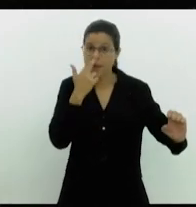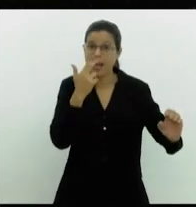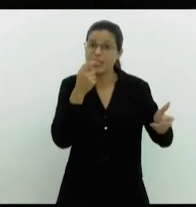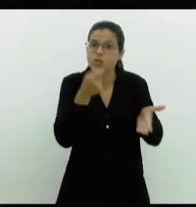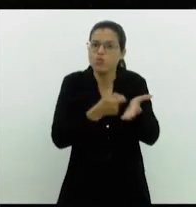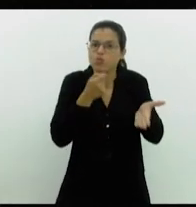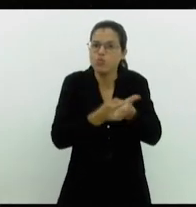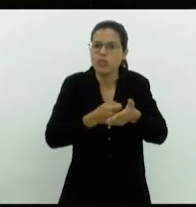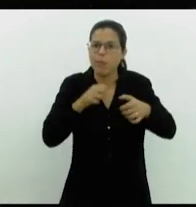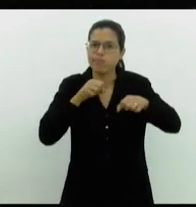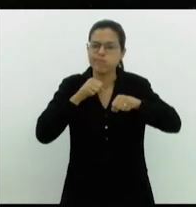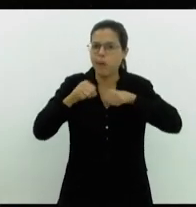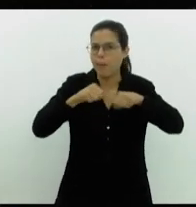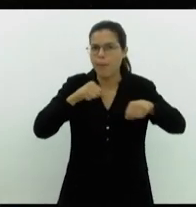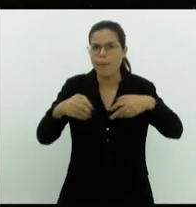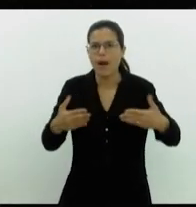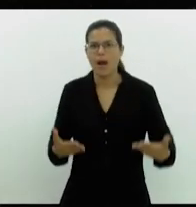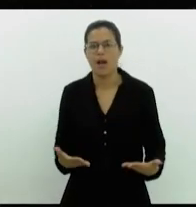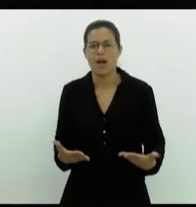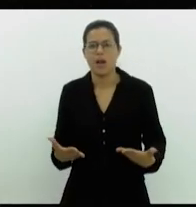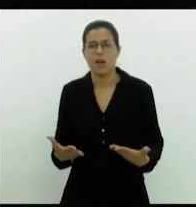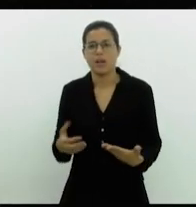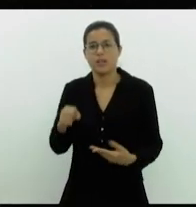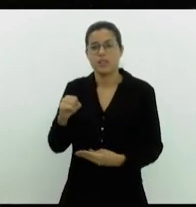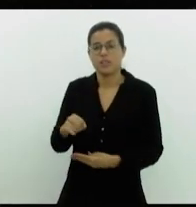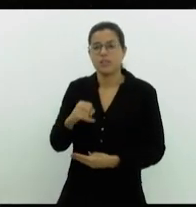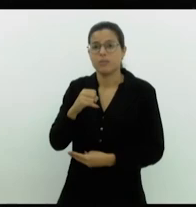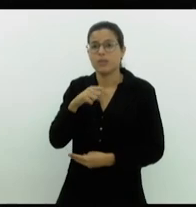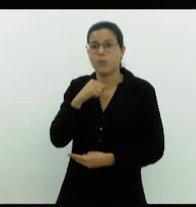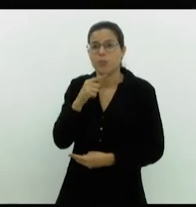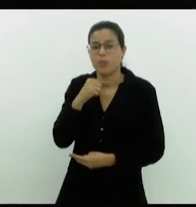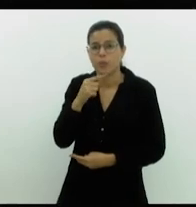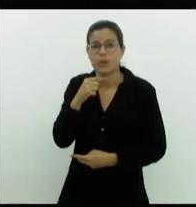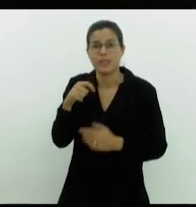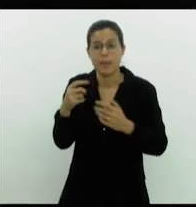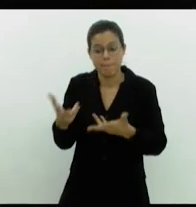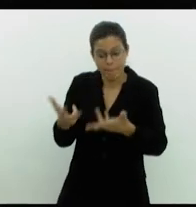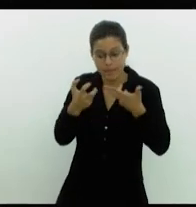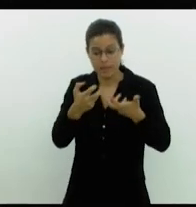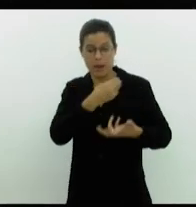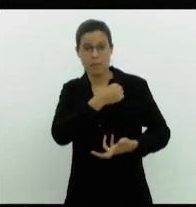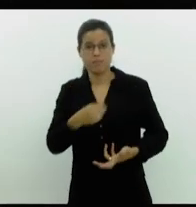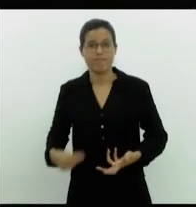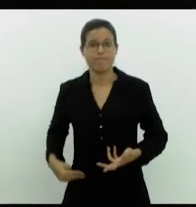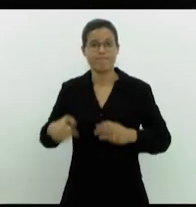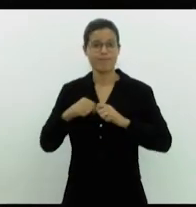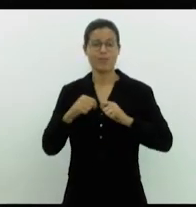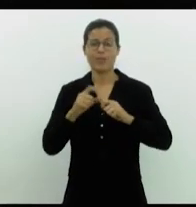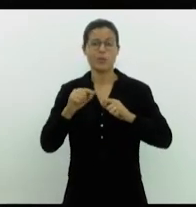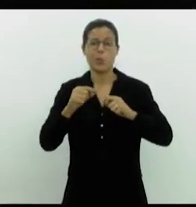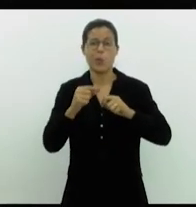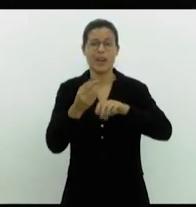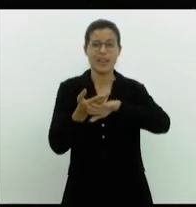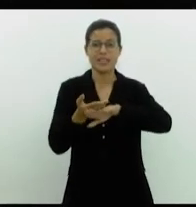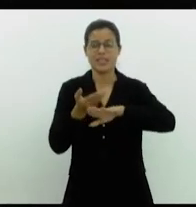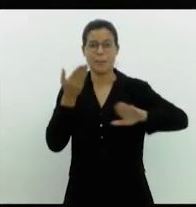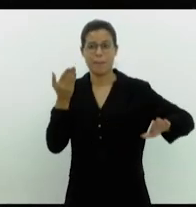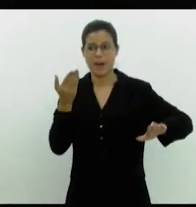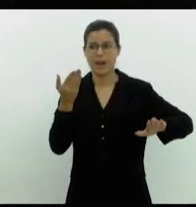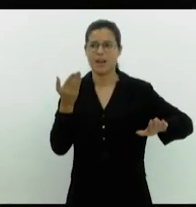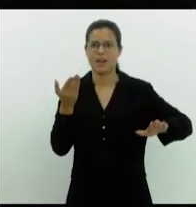você não consegue ver nesse desenho o que essa ministra fez, que foi segregar, a gente tem que ajudar,